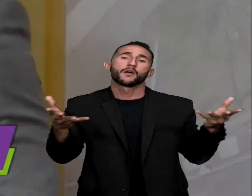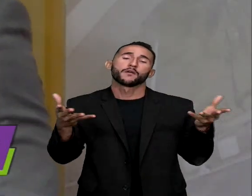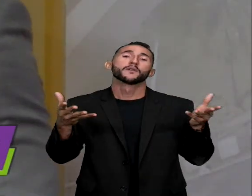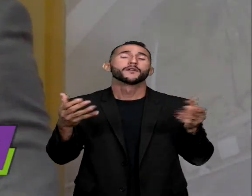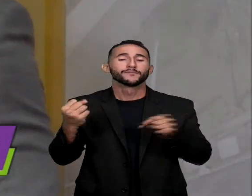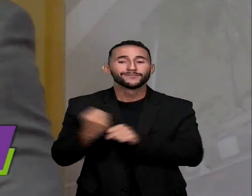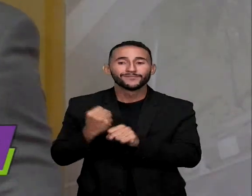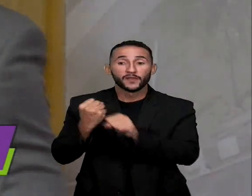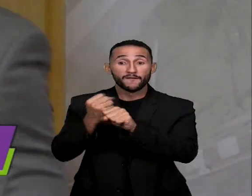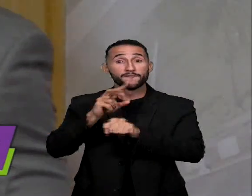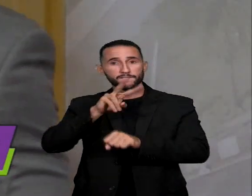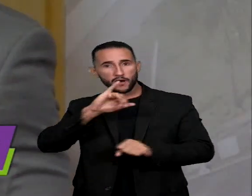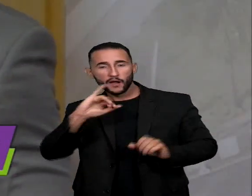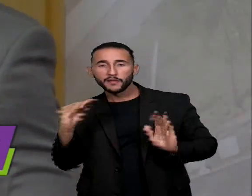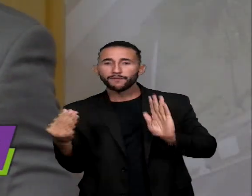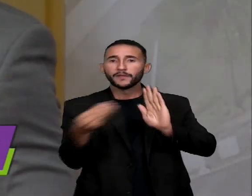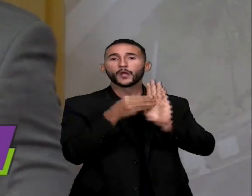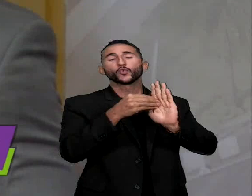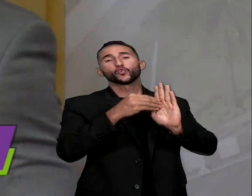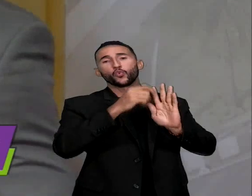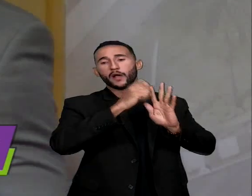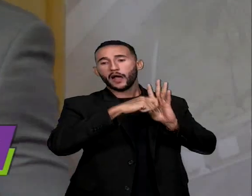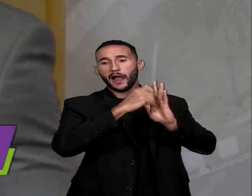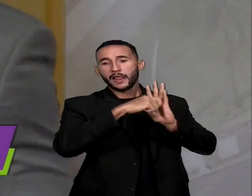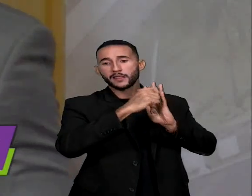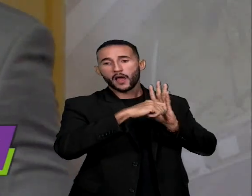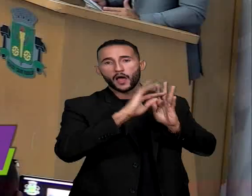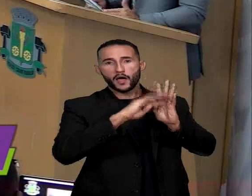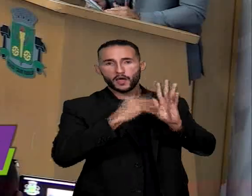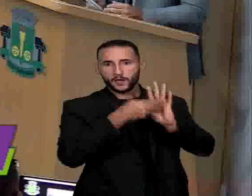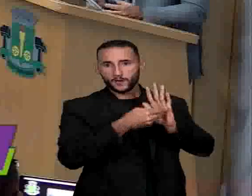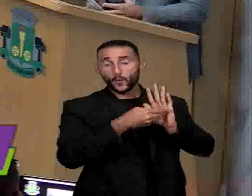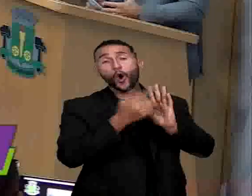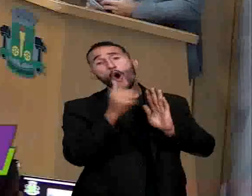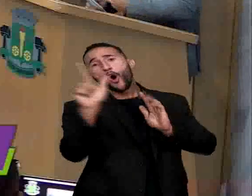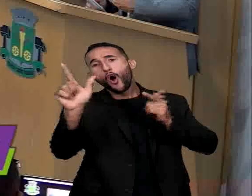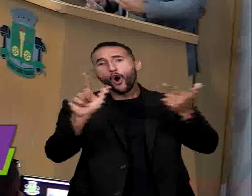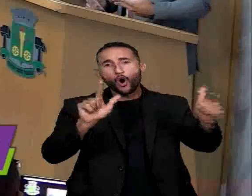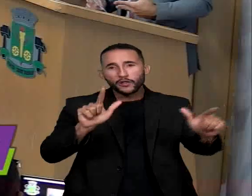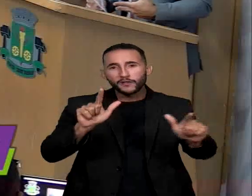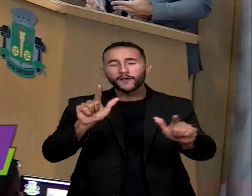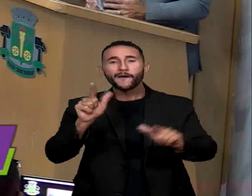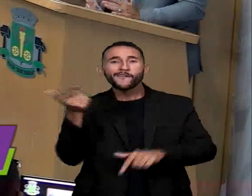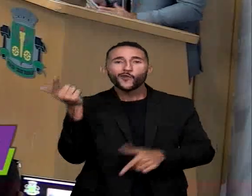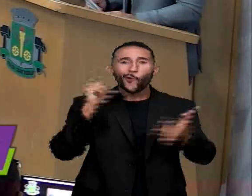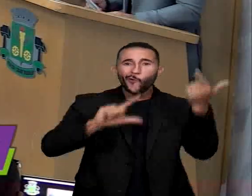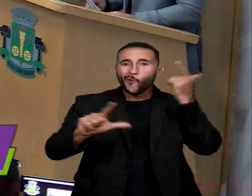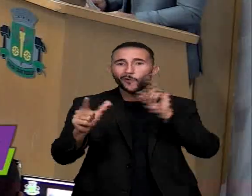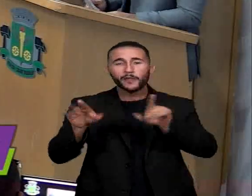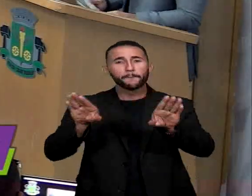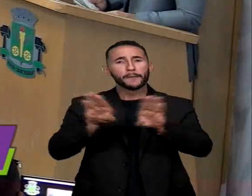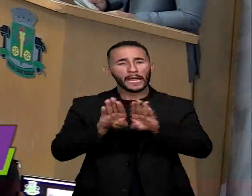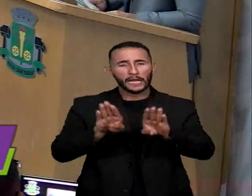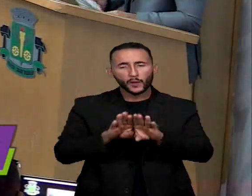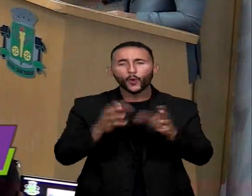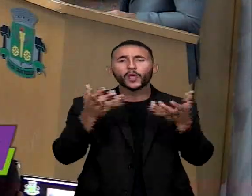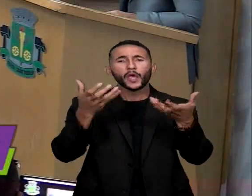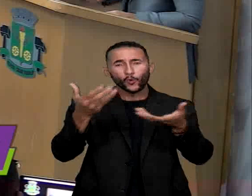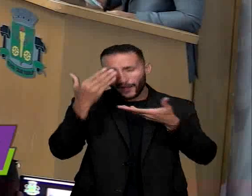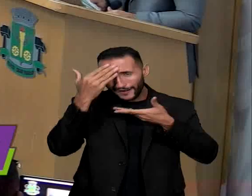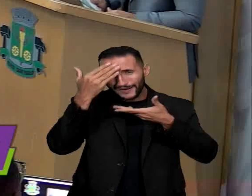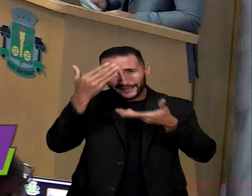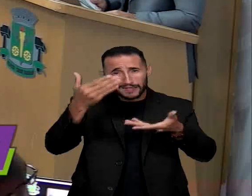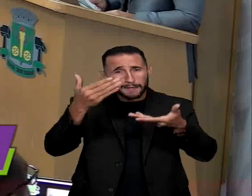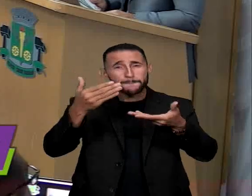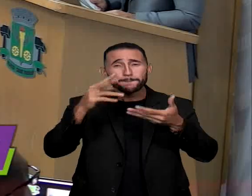participar do calendário da nossa cidade E tantas outras conquistas que eu aqui quero agradecer muito né que